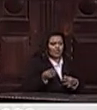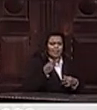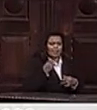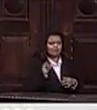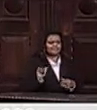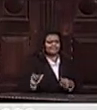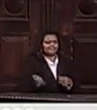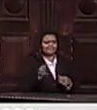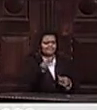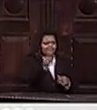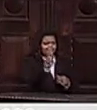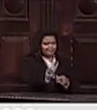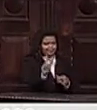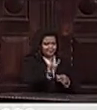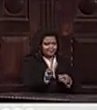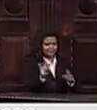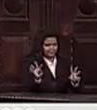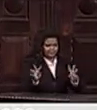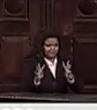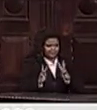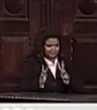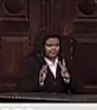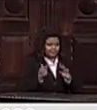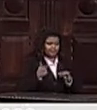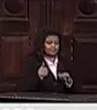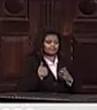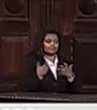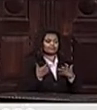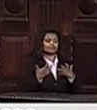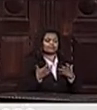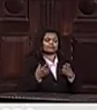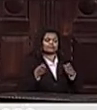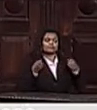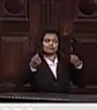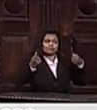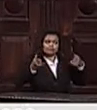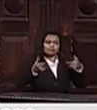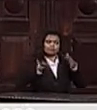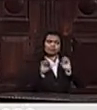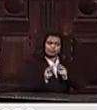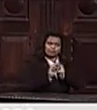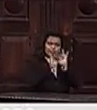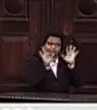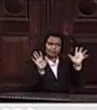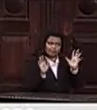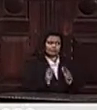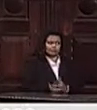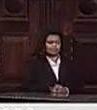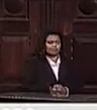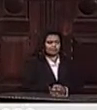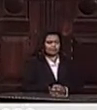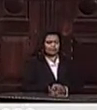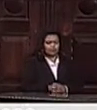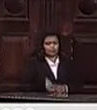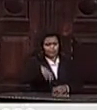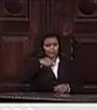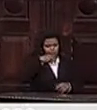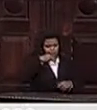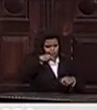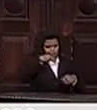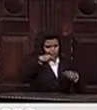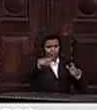quero reiterar a minha posição e o meu entendimento sobre esse tema. O prefeito de Mesquita